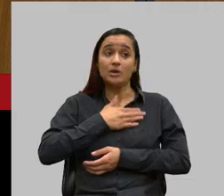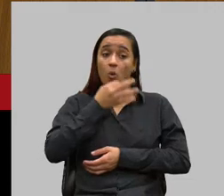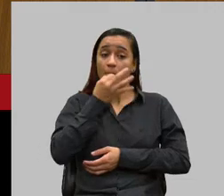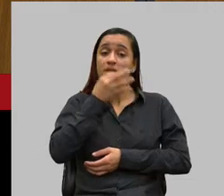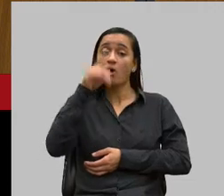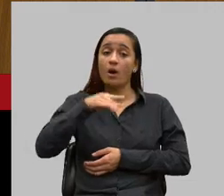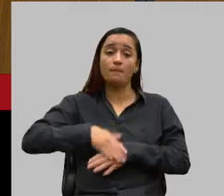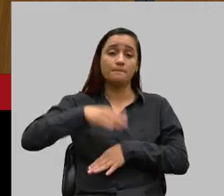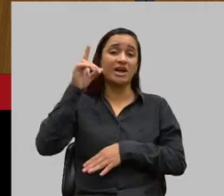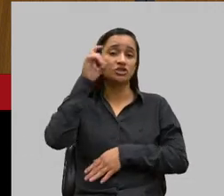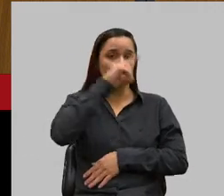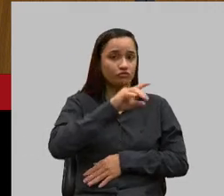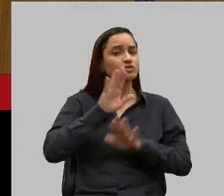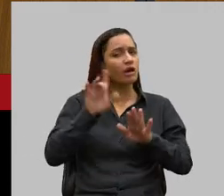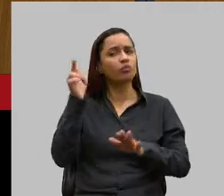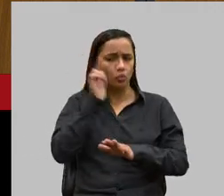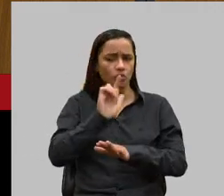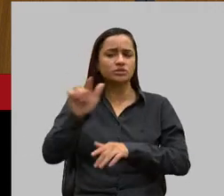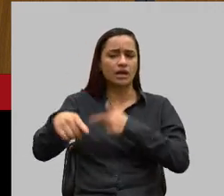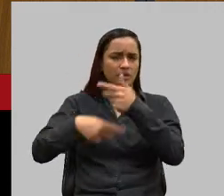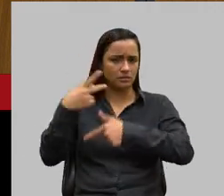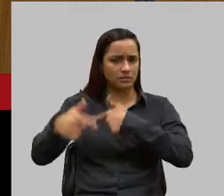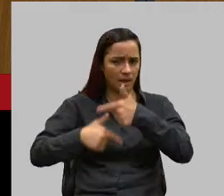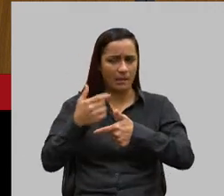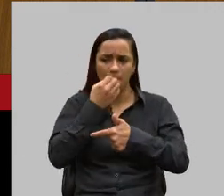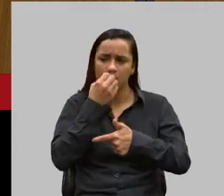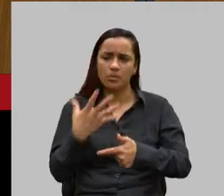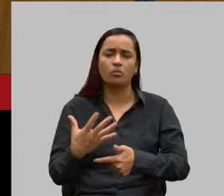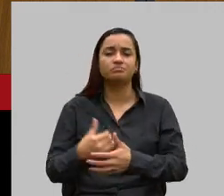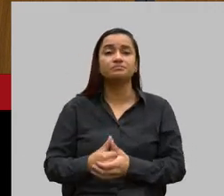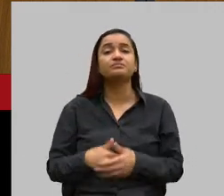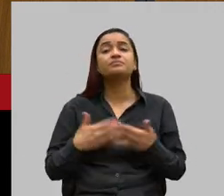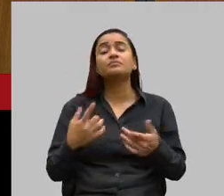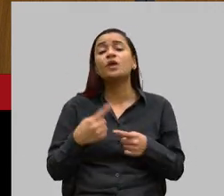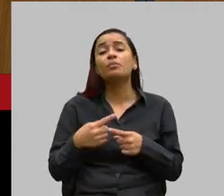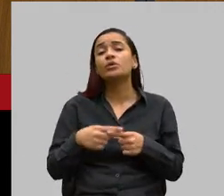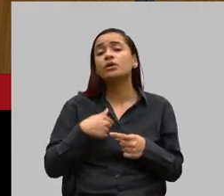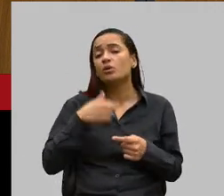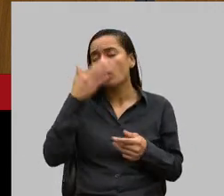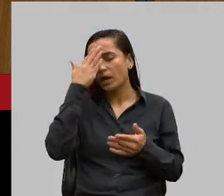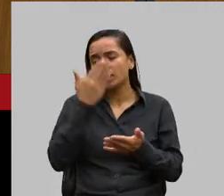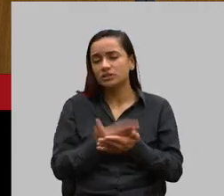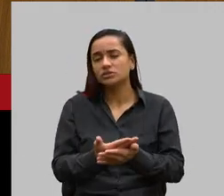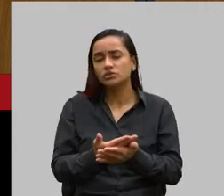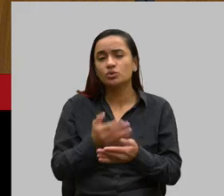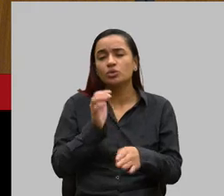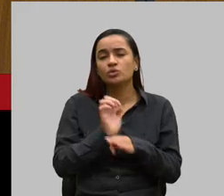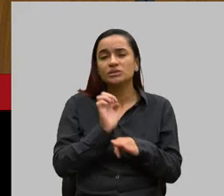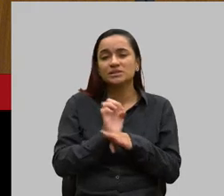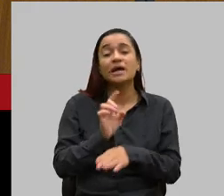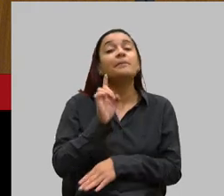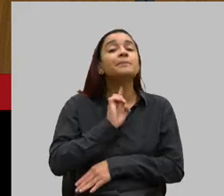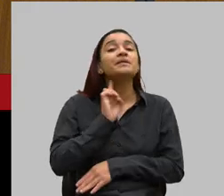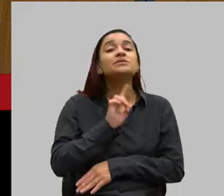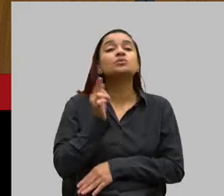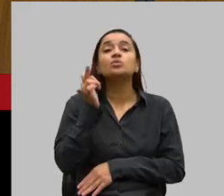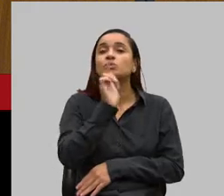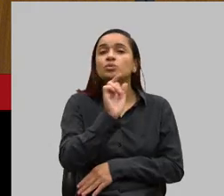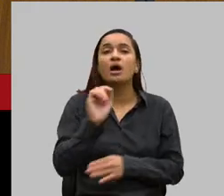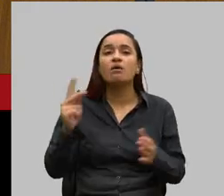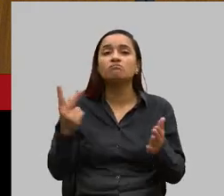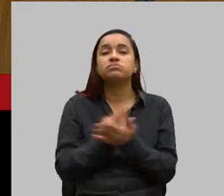têm feito um grande trabalho e por que que eu acredito que o Estado de Minas atingiu eh dificuldades